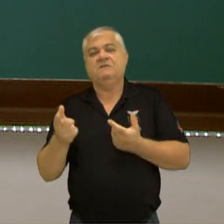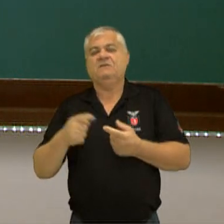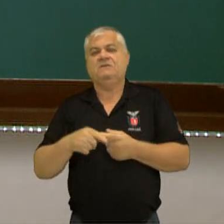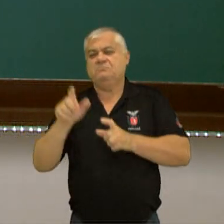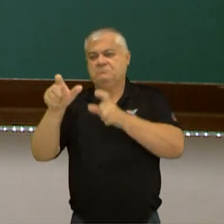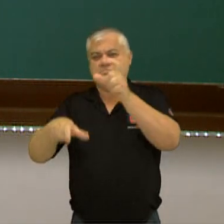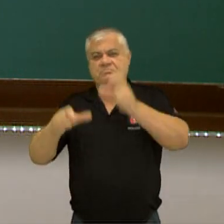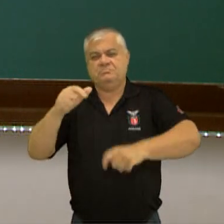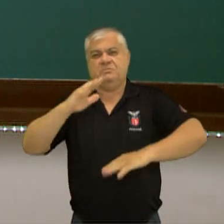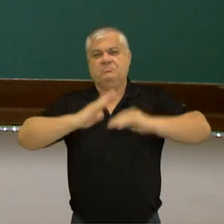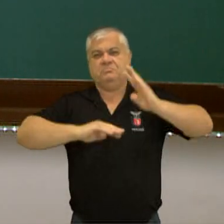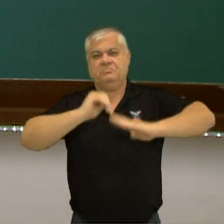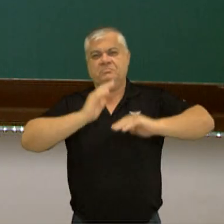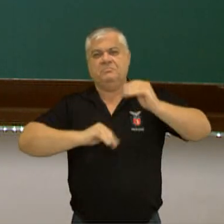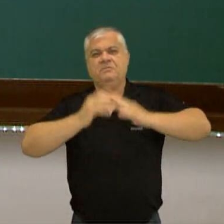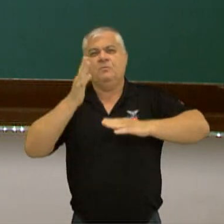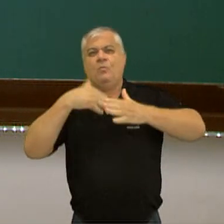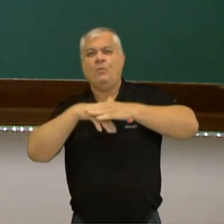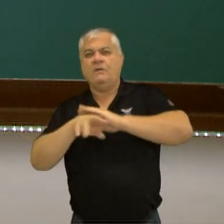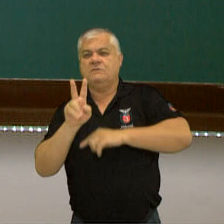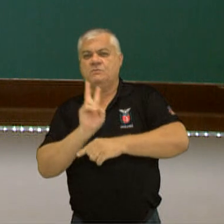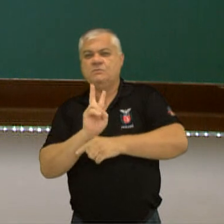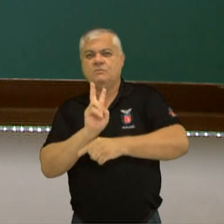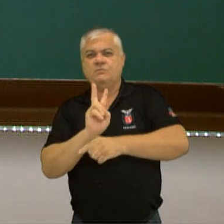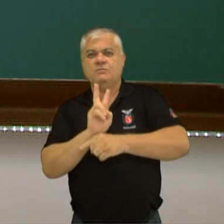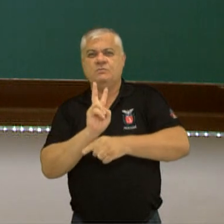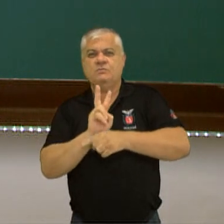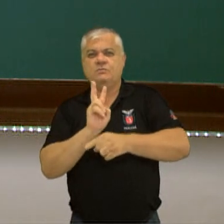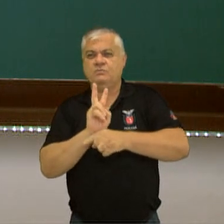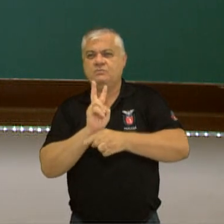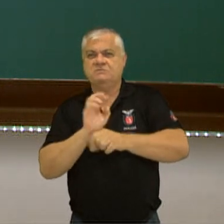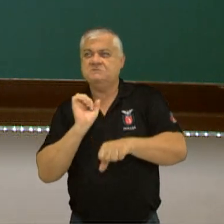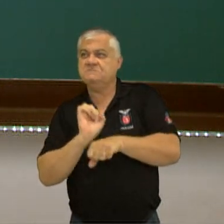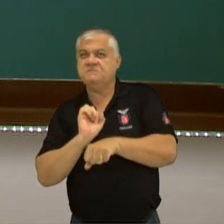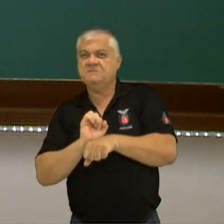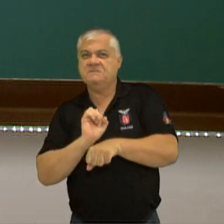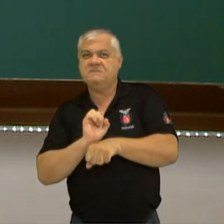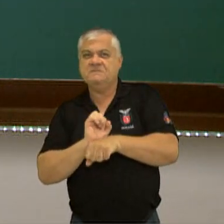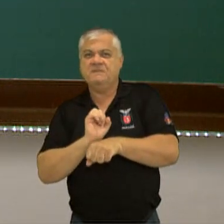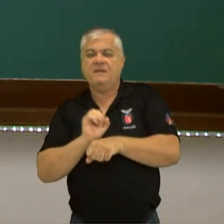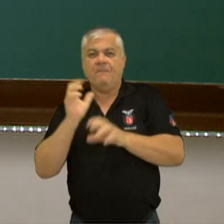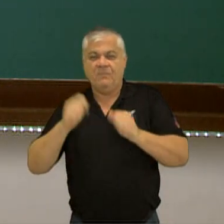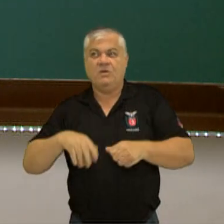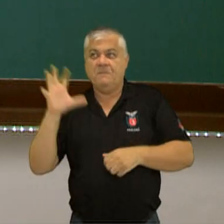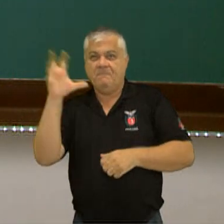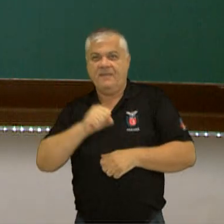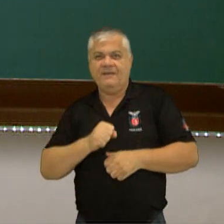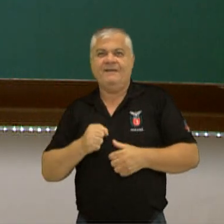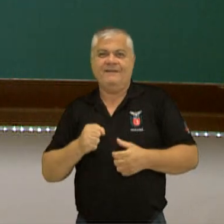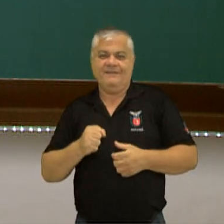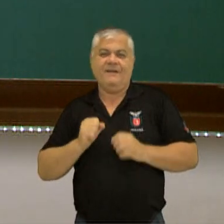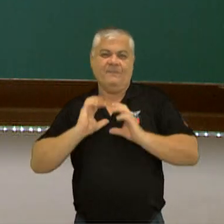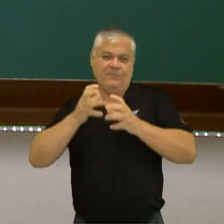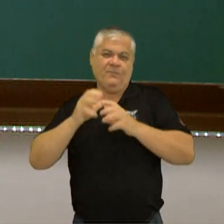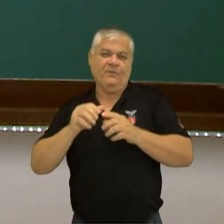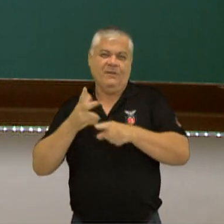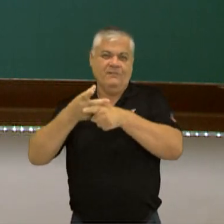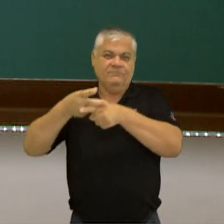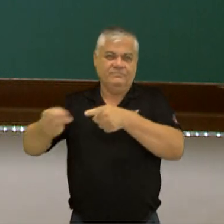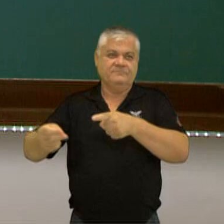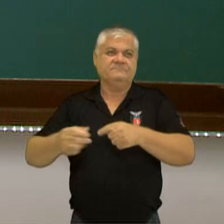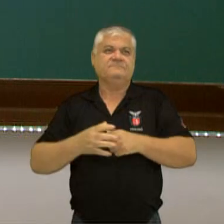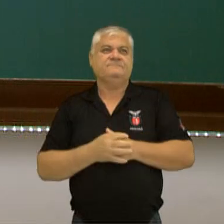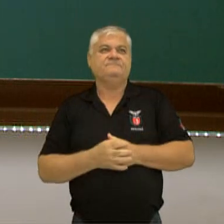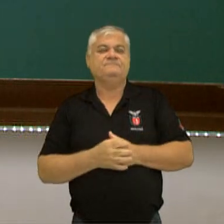de base que guardam as bases e fazem as eliminações. Eles ficam guardando as bases e ficam ali para receber a bola, para tentar eliminar o atleta que está